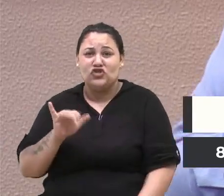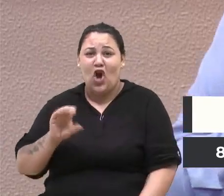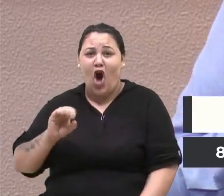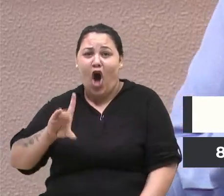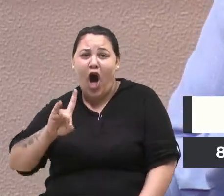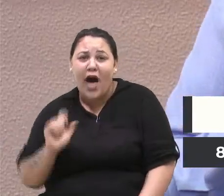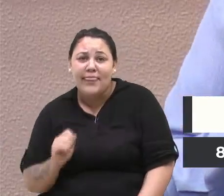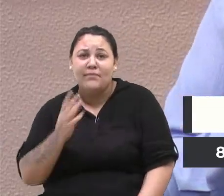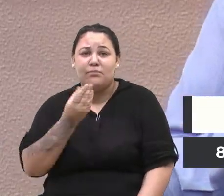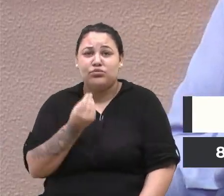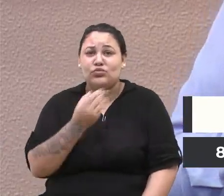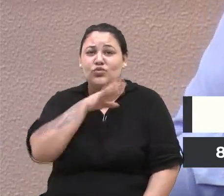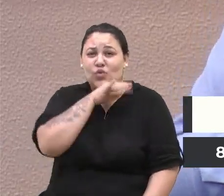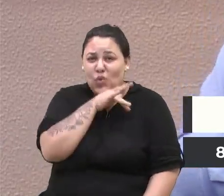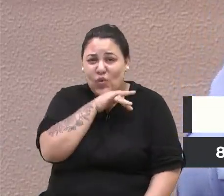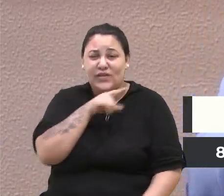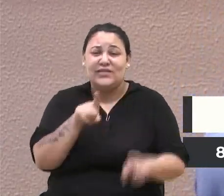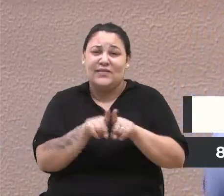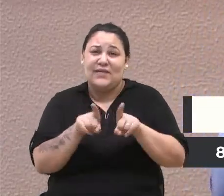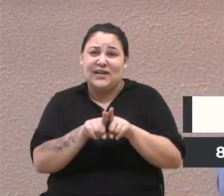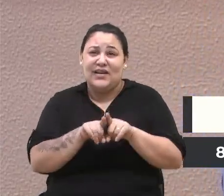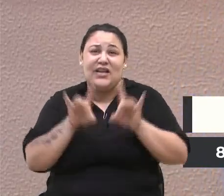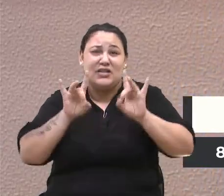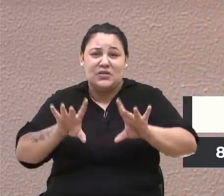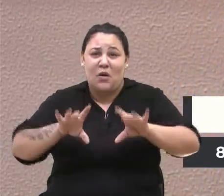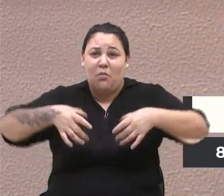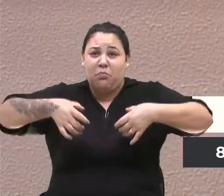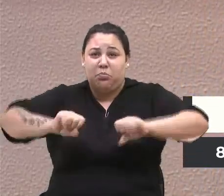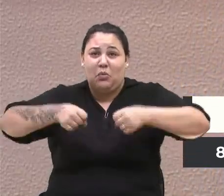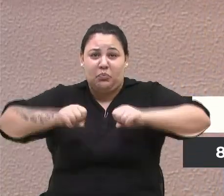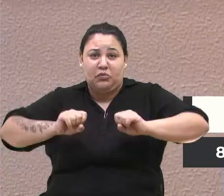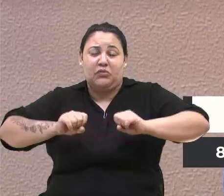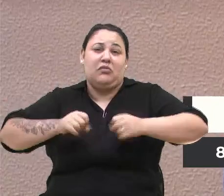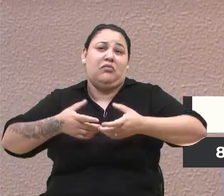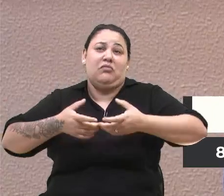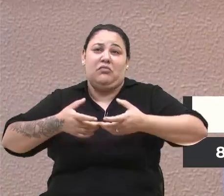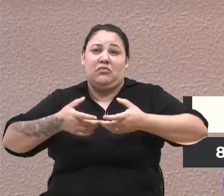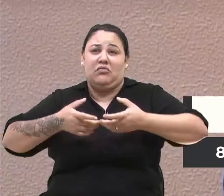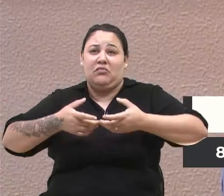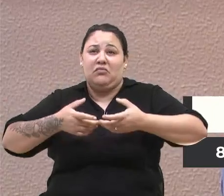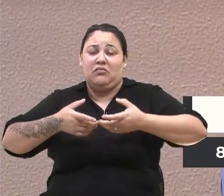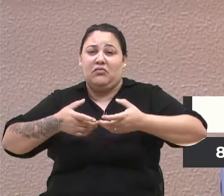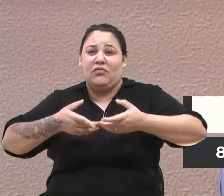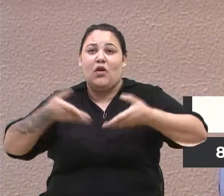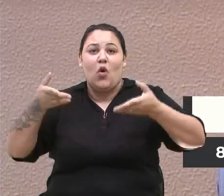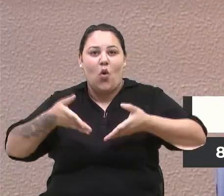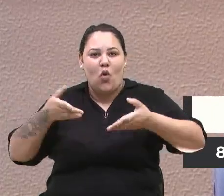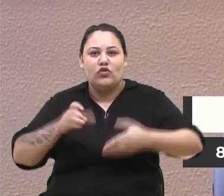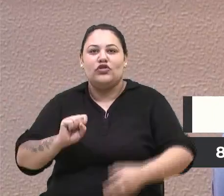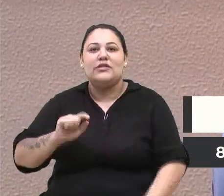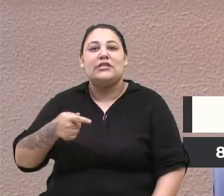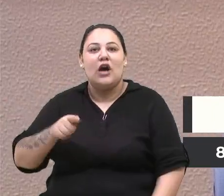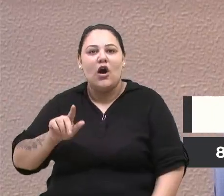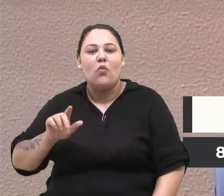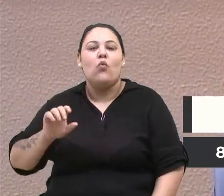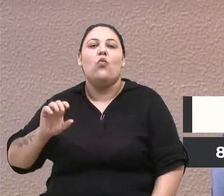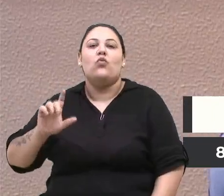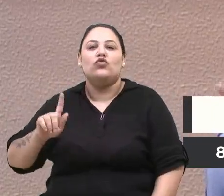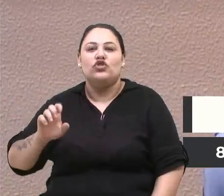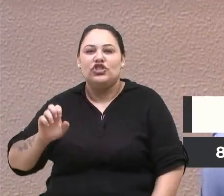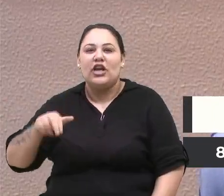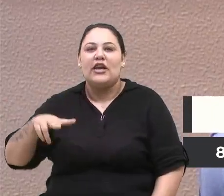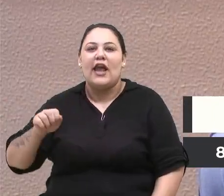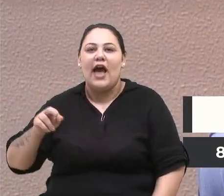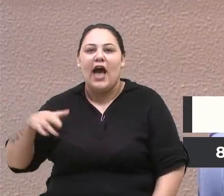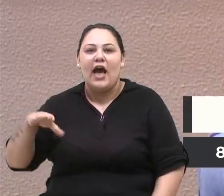existia. Era só motocross, pegar picada. Hoje o São Genaro está feito. A questão é que aquela região não tinha